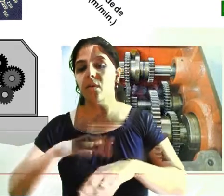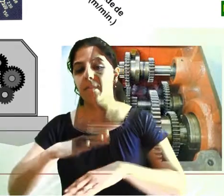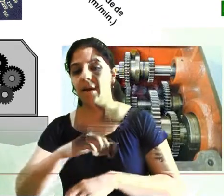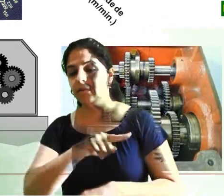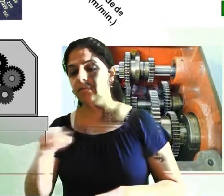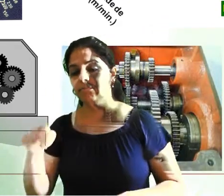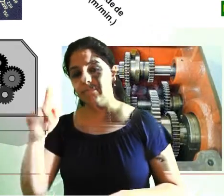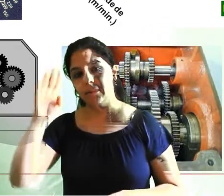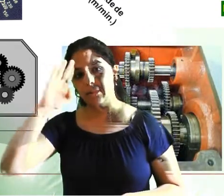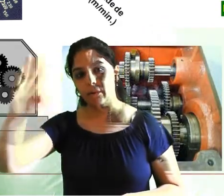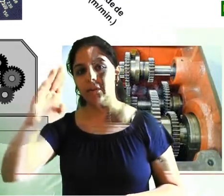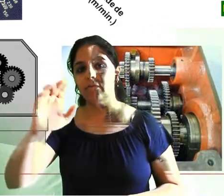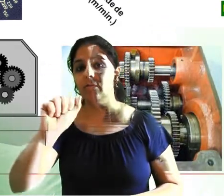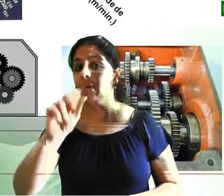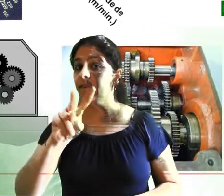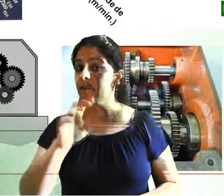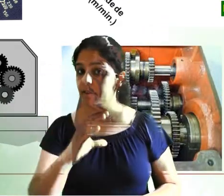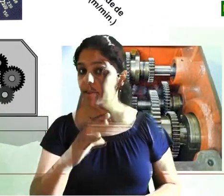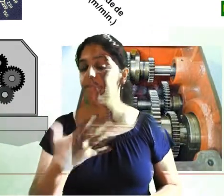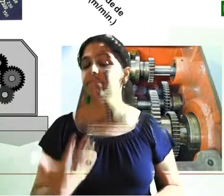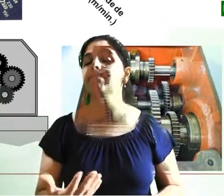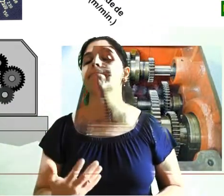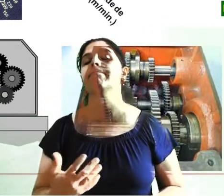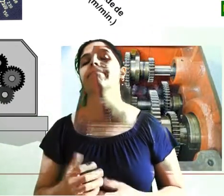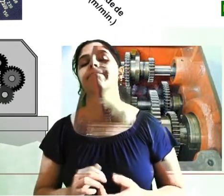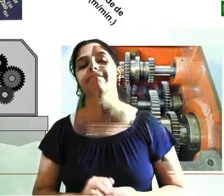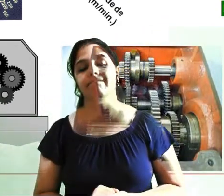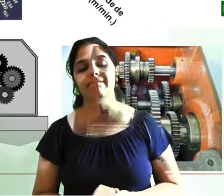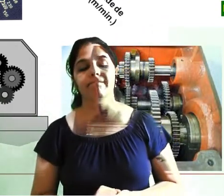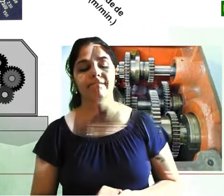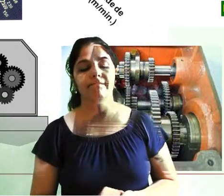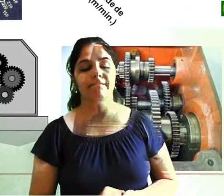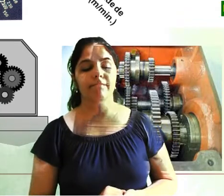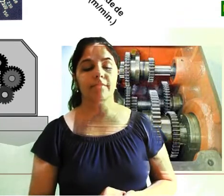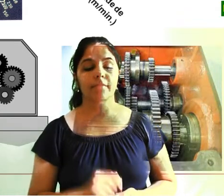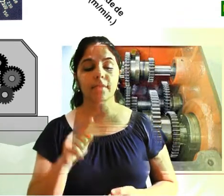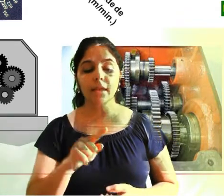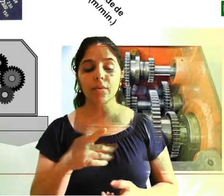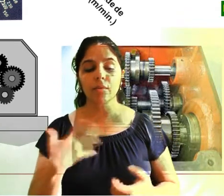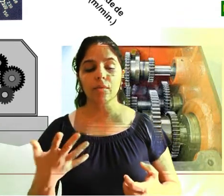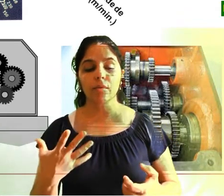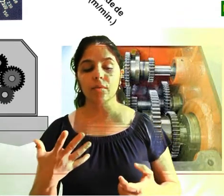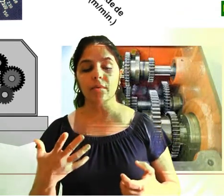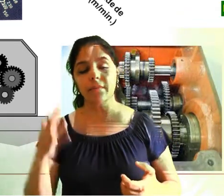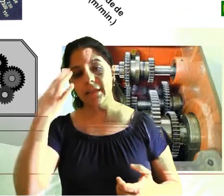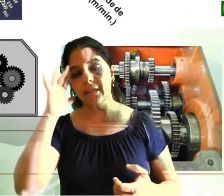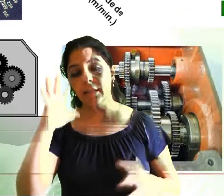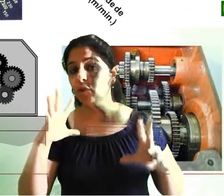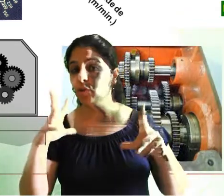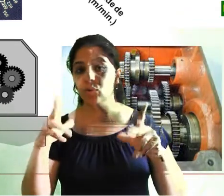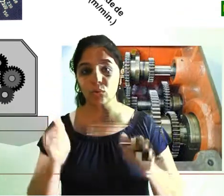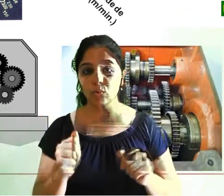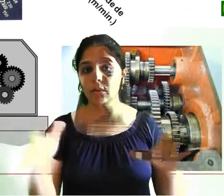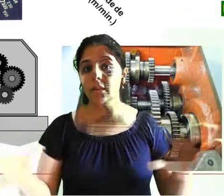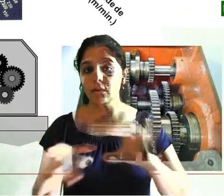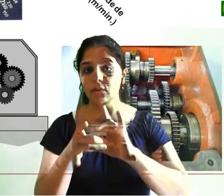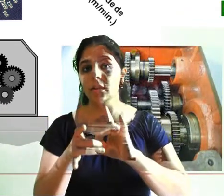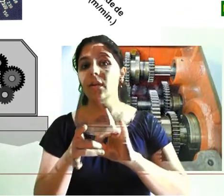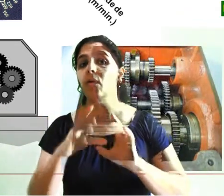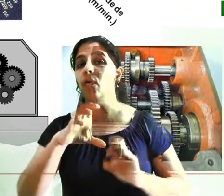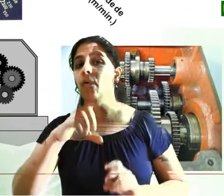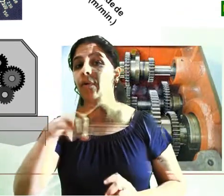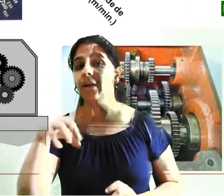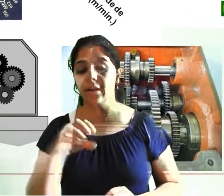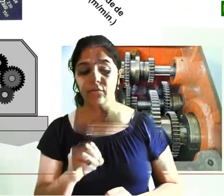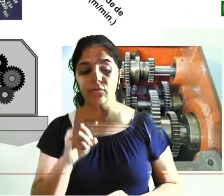mais importante é a AVC, tá? Muito bem. E aqui, ó, para poder ligar todos esses acoplamentos,